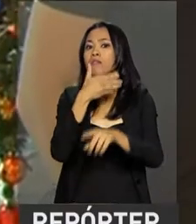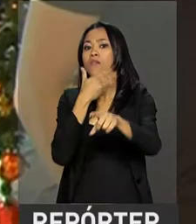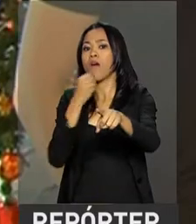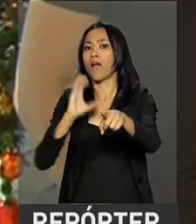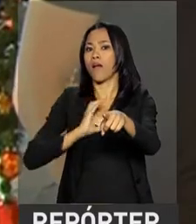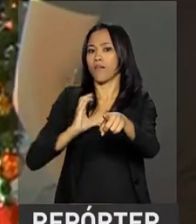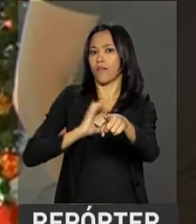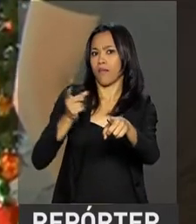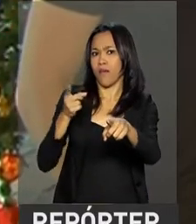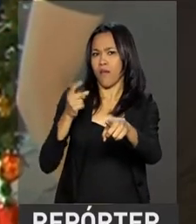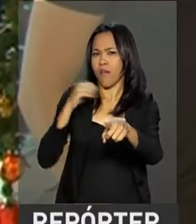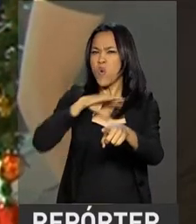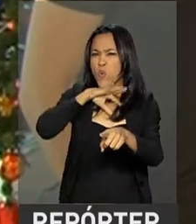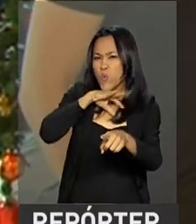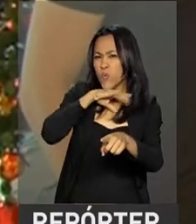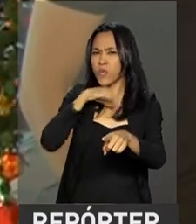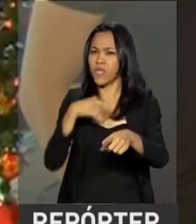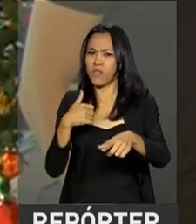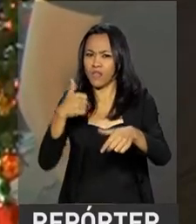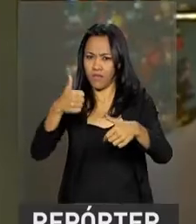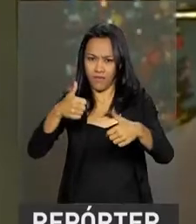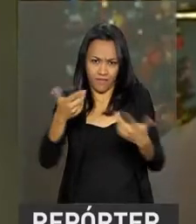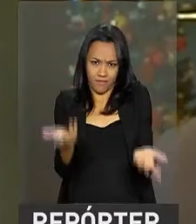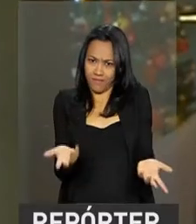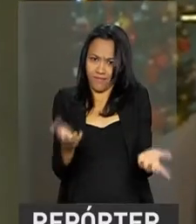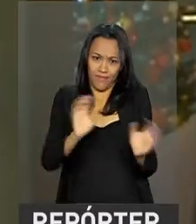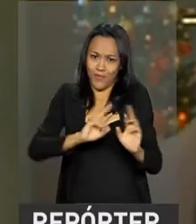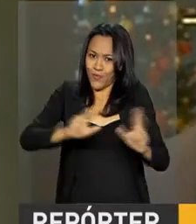tem tempo ruim para quem está na cidade maravilhosa.